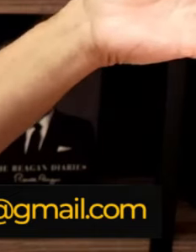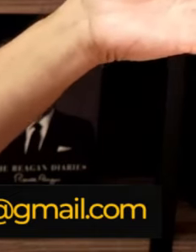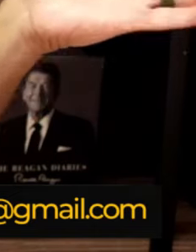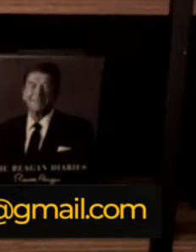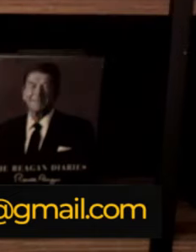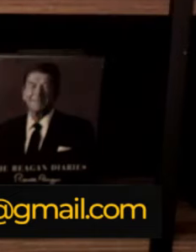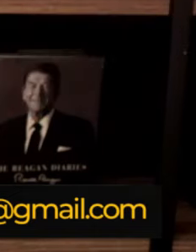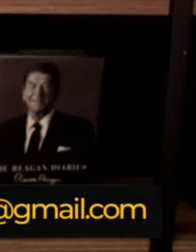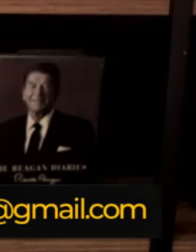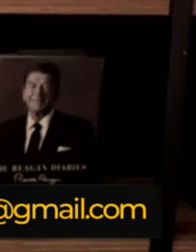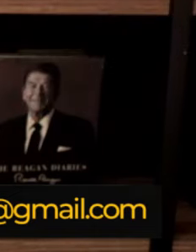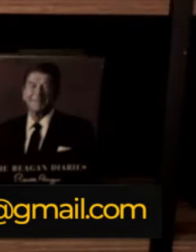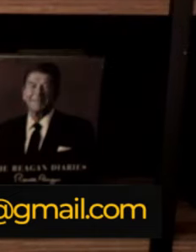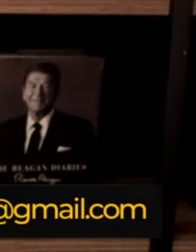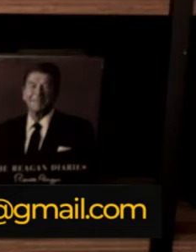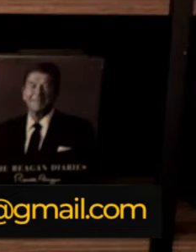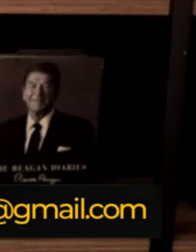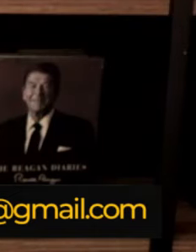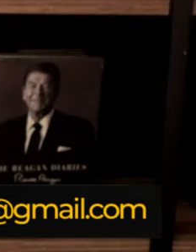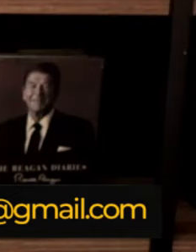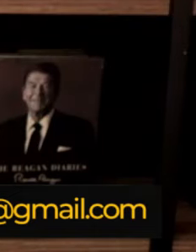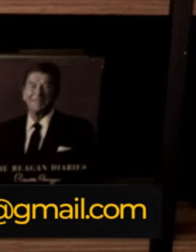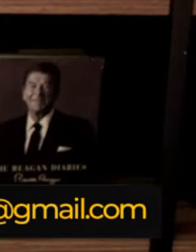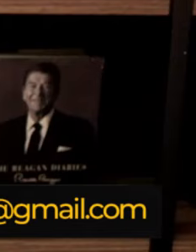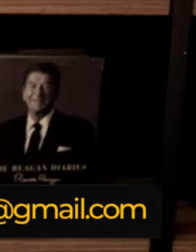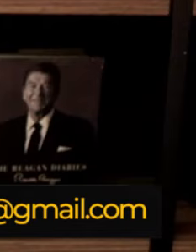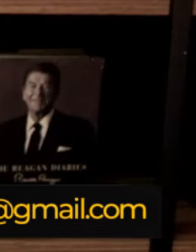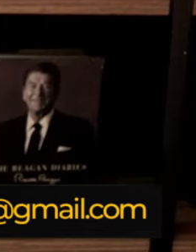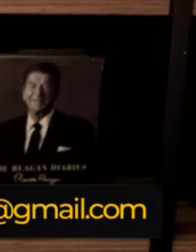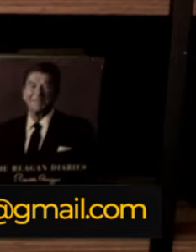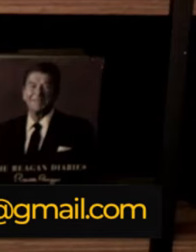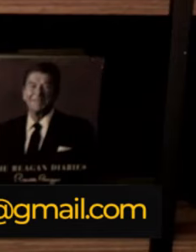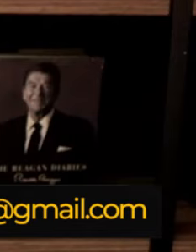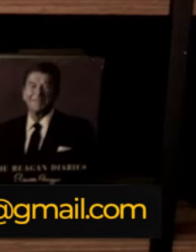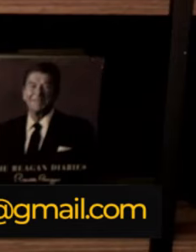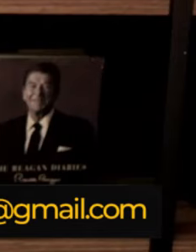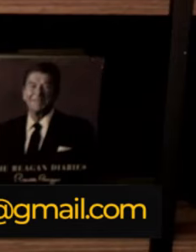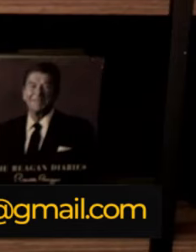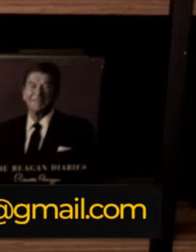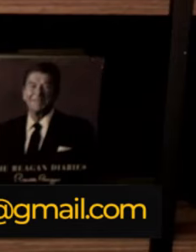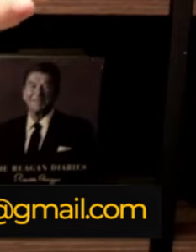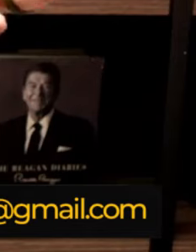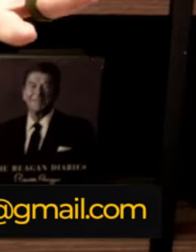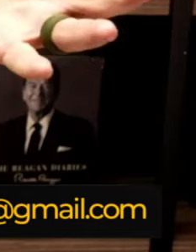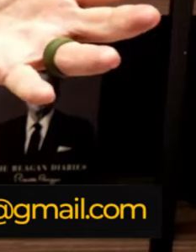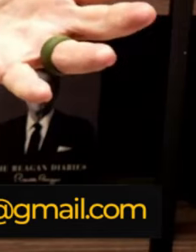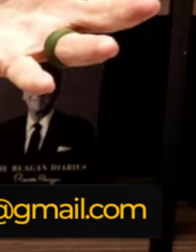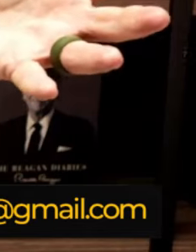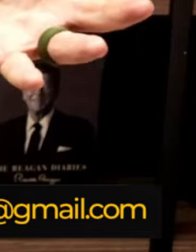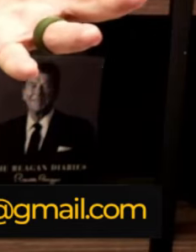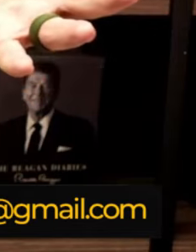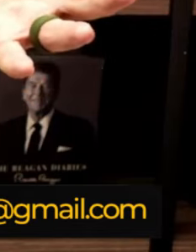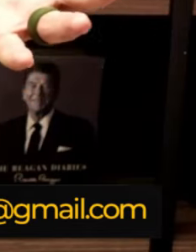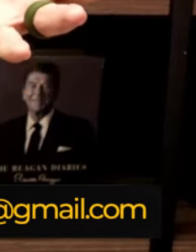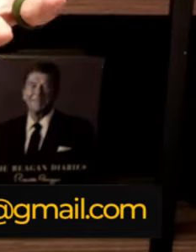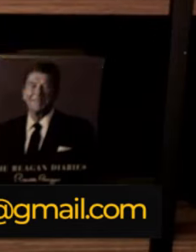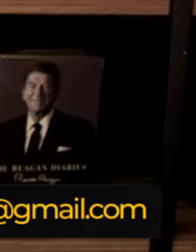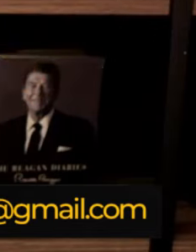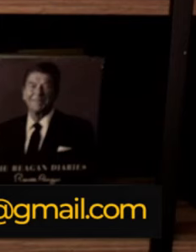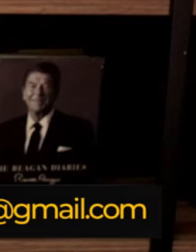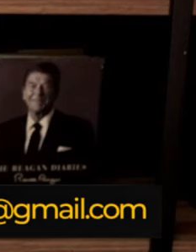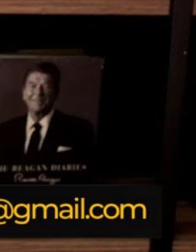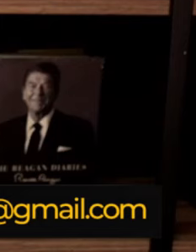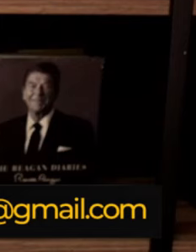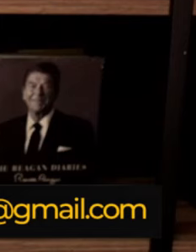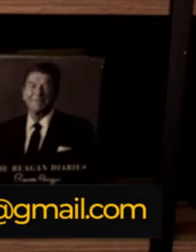passado você falou alguma coisa sobre ele e e o e o Putin Lula que já são o quê 1 milhão de pessoas mortas na Ucrânia você